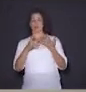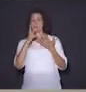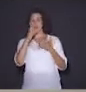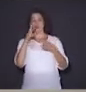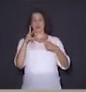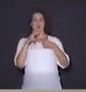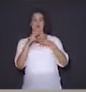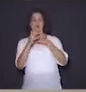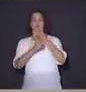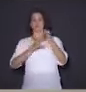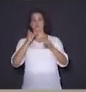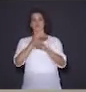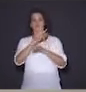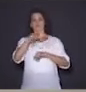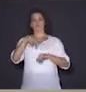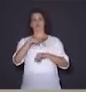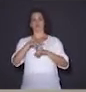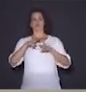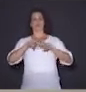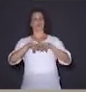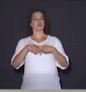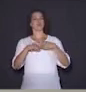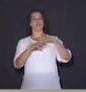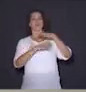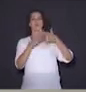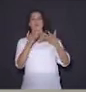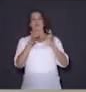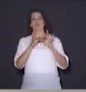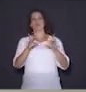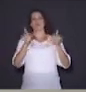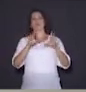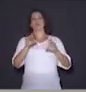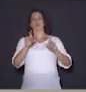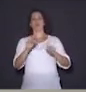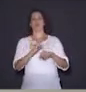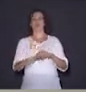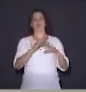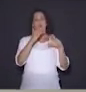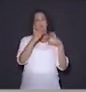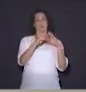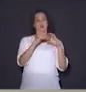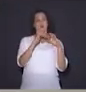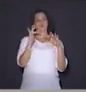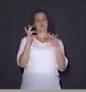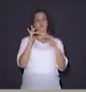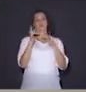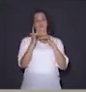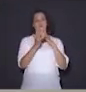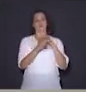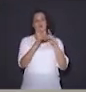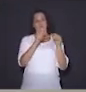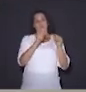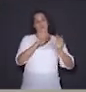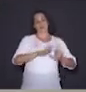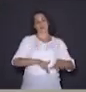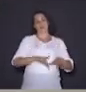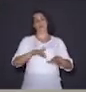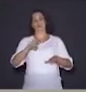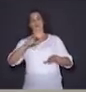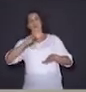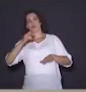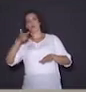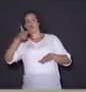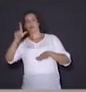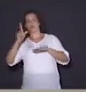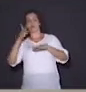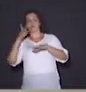queriam vender um plano que fosse assim há um plano com o e-mail e rede social seria mais baratinho depois um outro em que você conseguirá